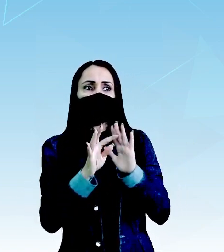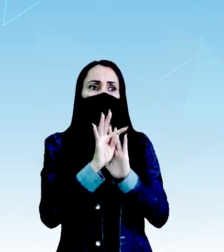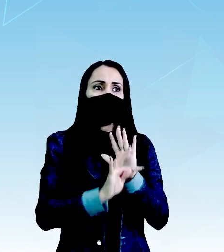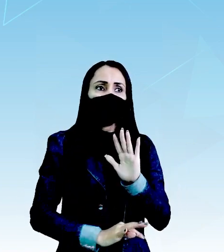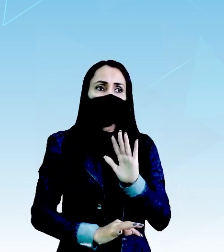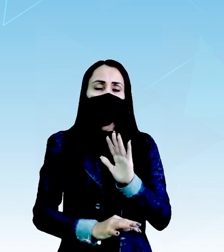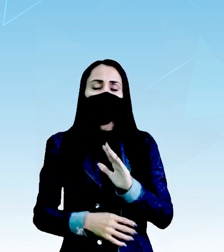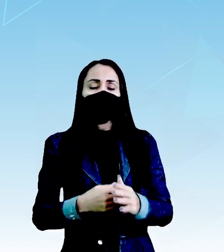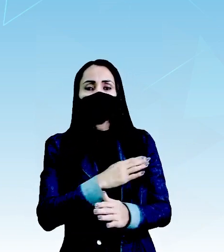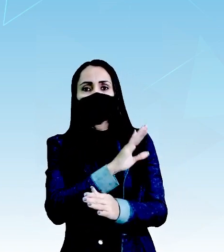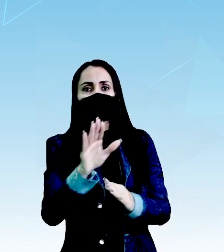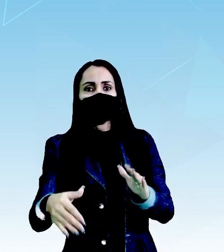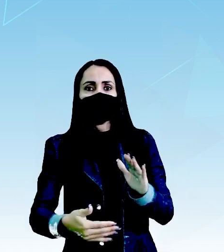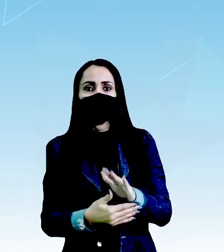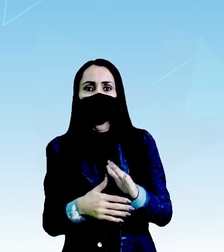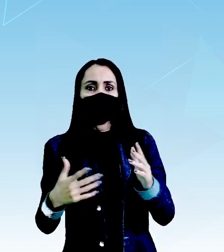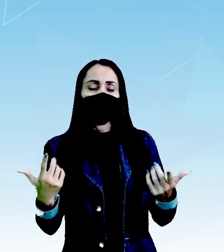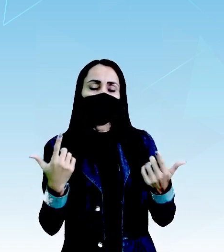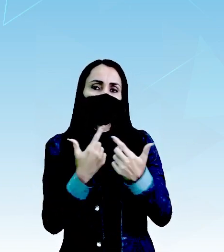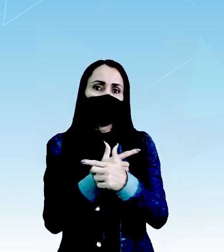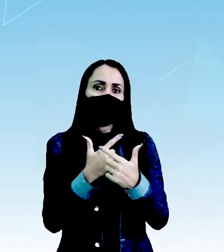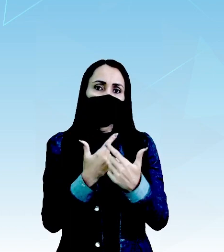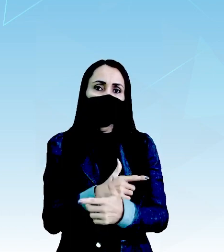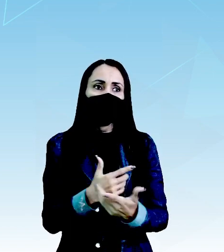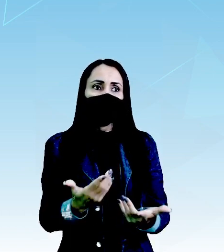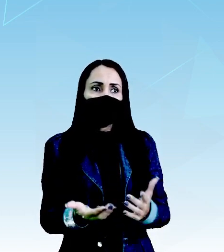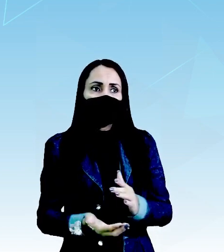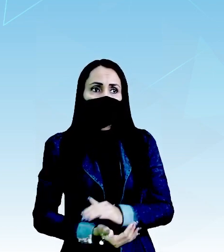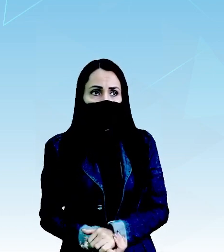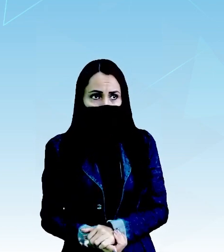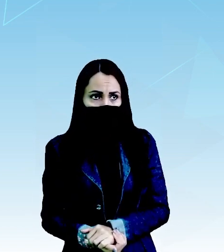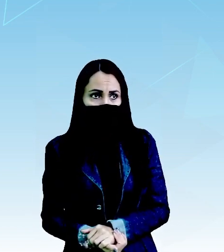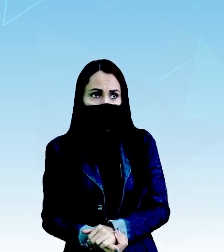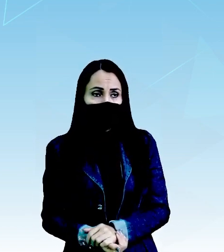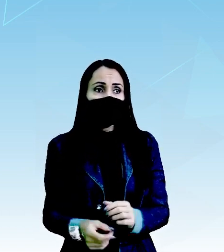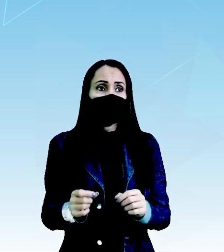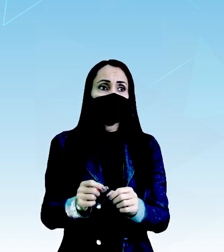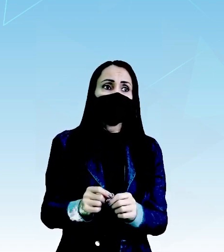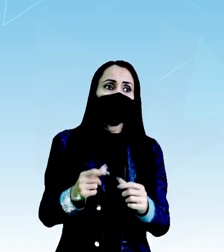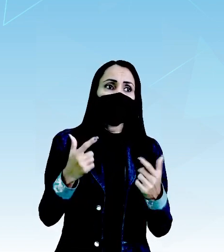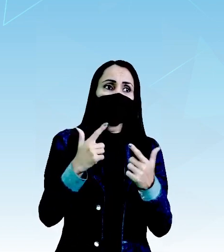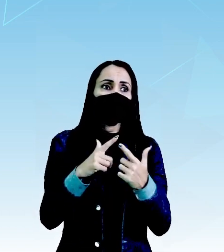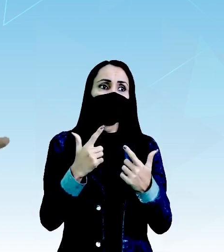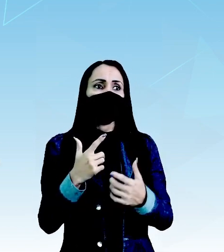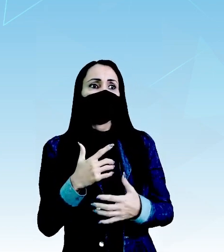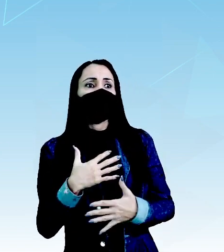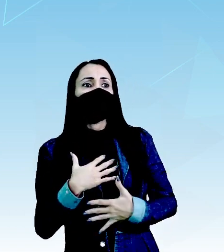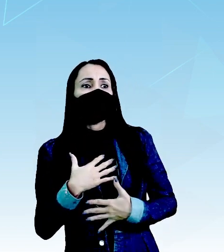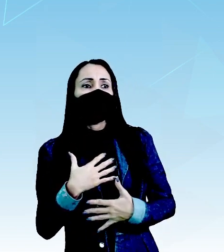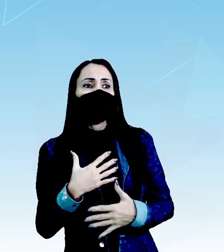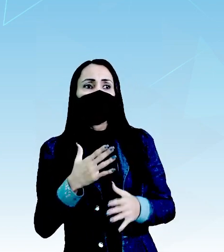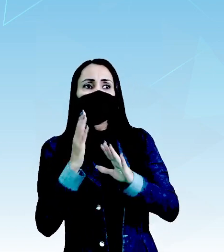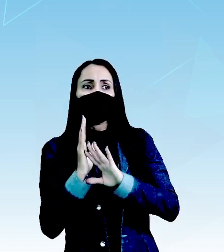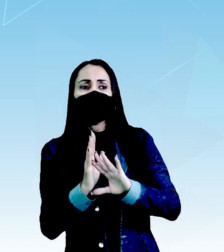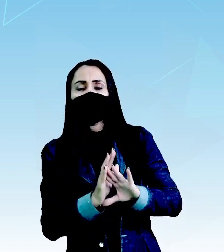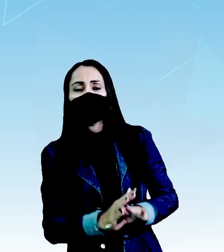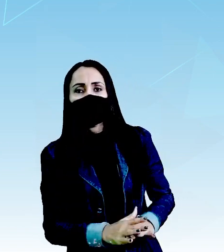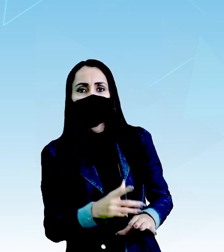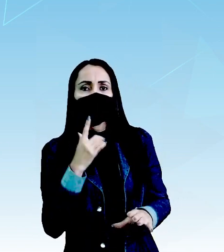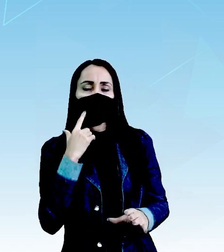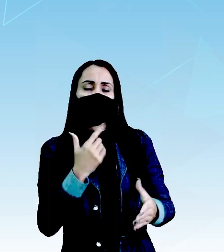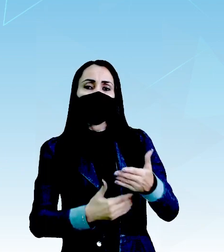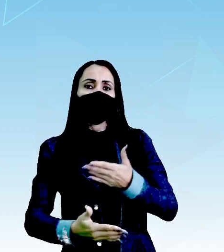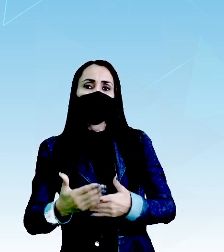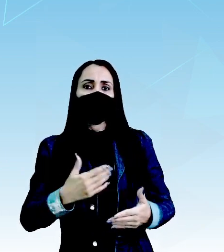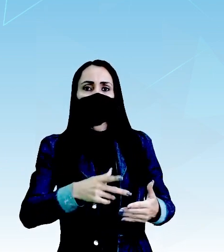forma geral, comédia é o que é engraçado, que faz rir, independentemente se está relacionado com uma